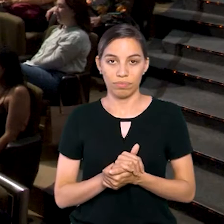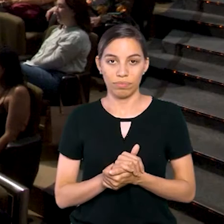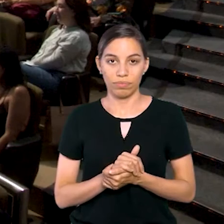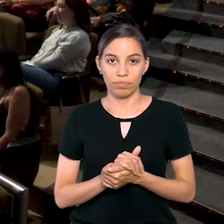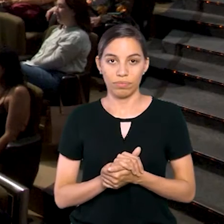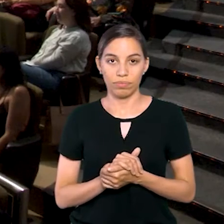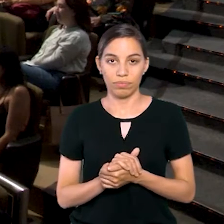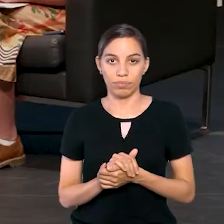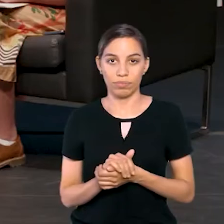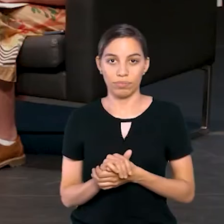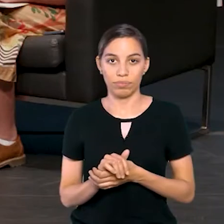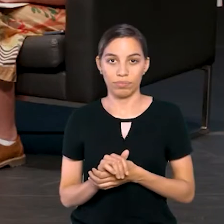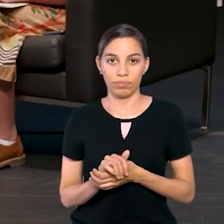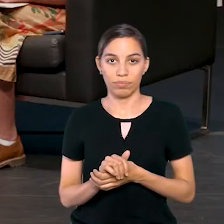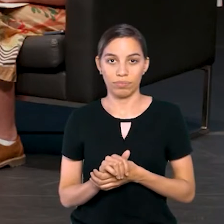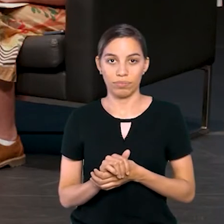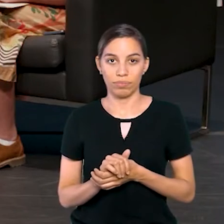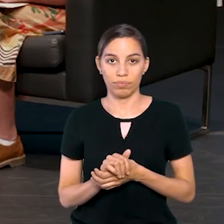erotaquá,